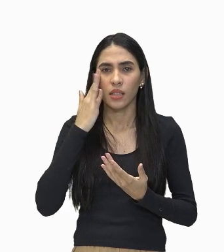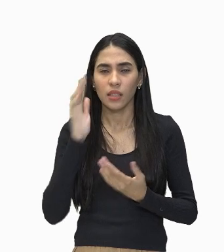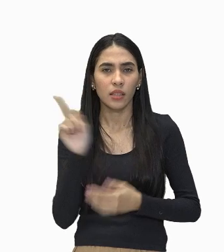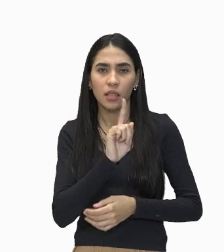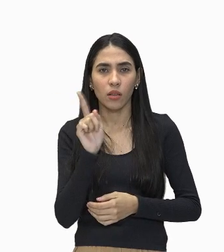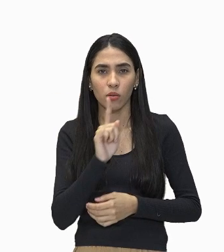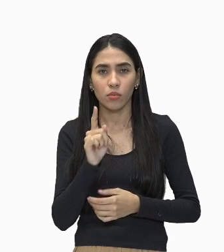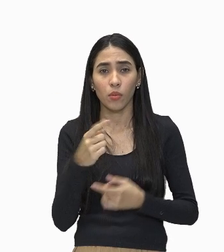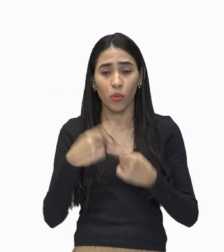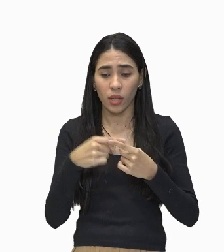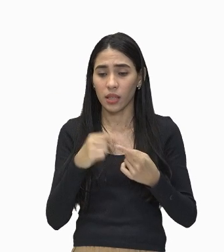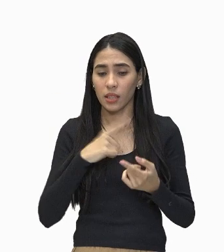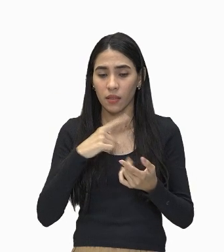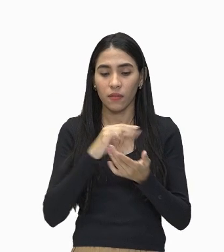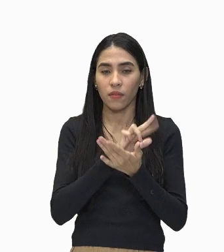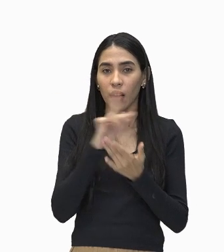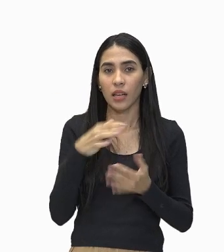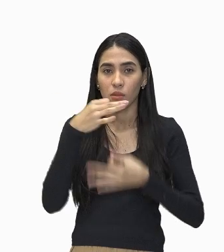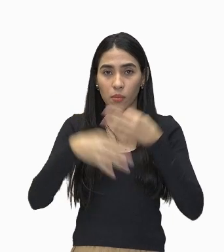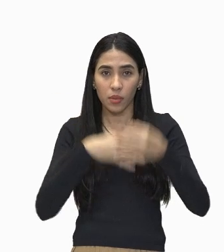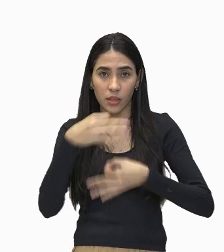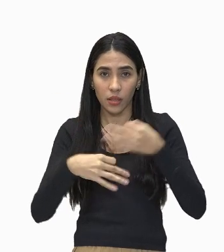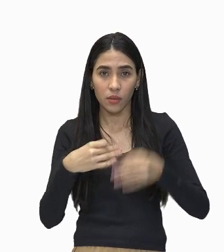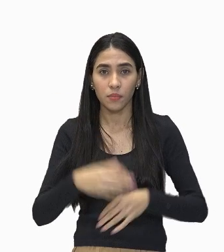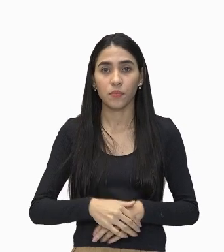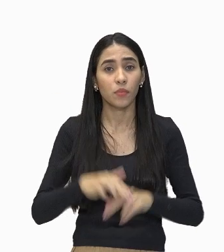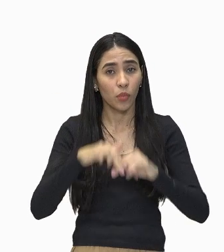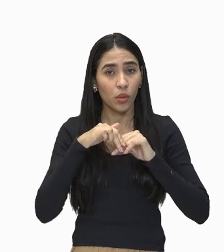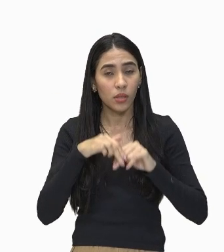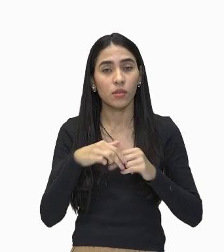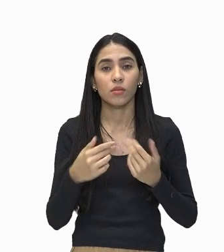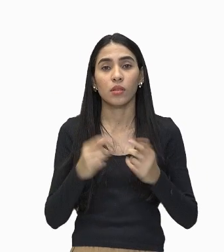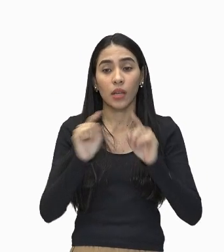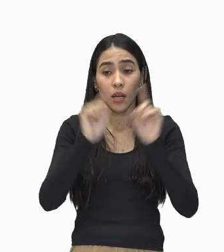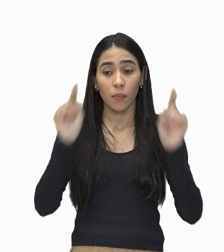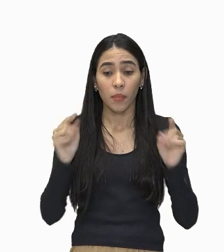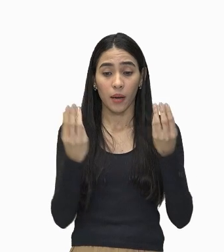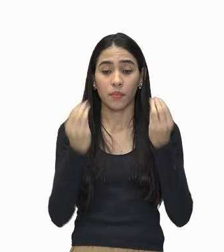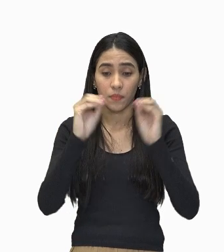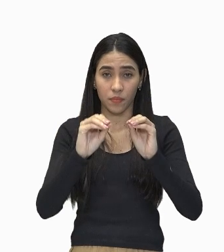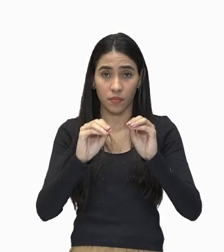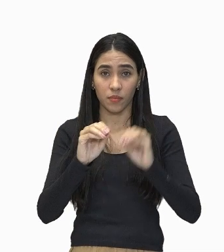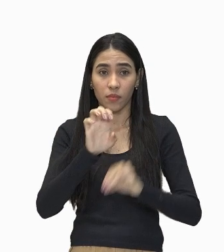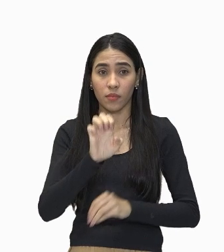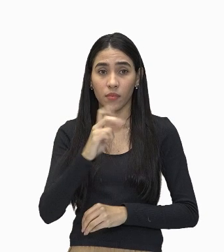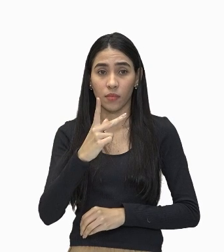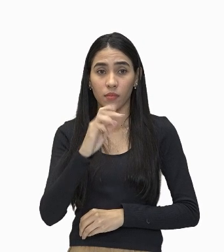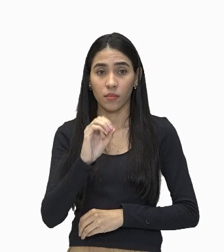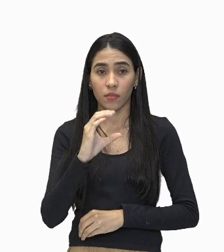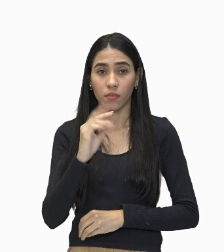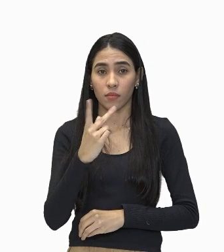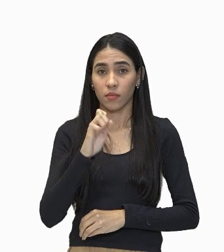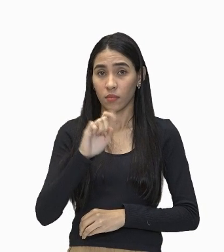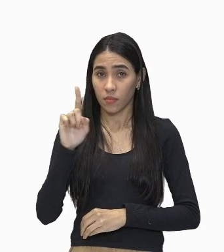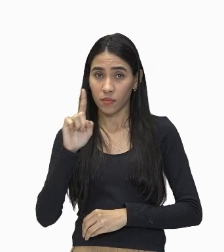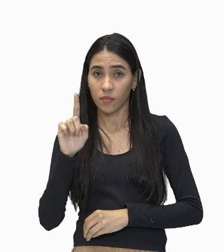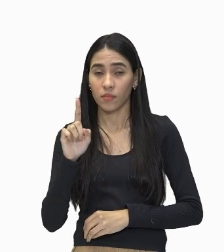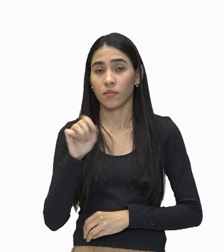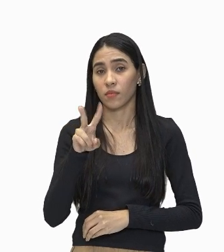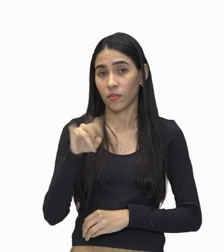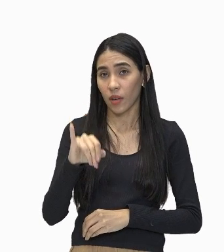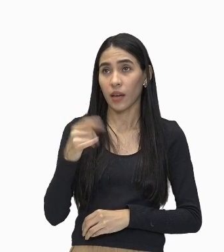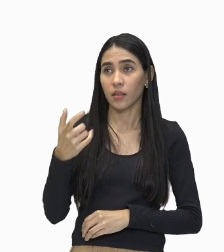sobre os fenômenos. Por isso que ele fala em colocar entre parênteses, né? A Epoché é isso. Ele vai chegar na